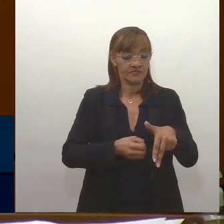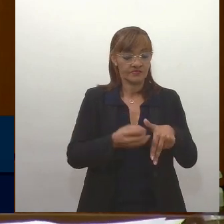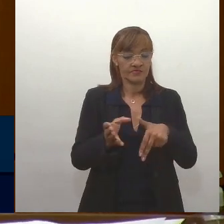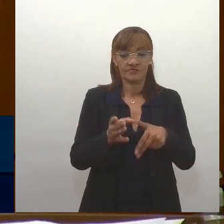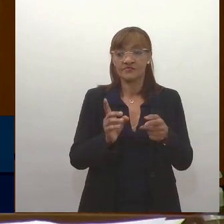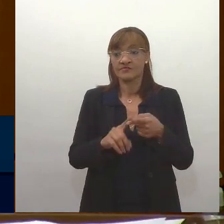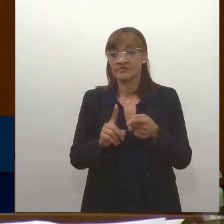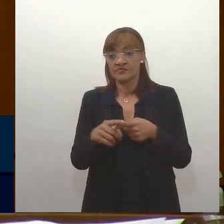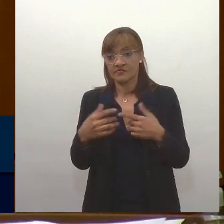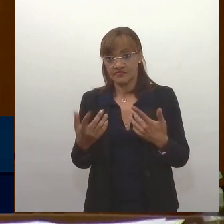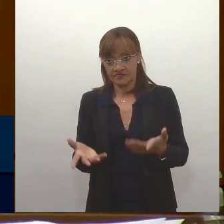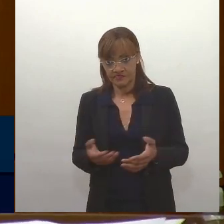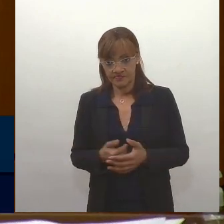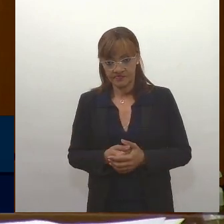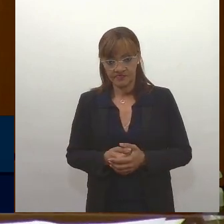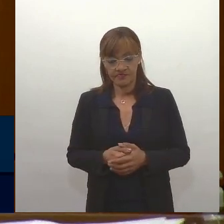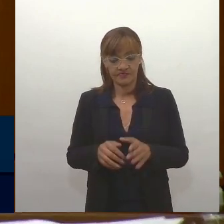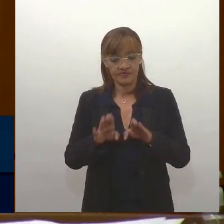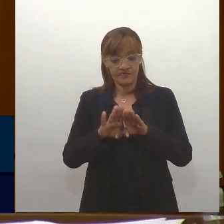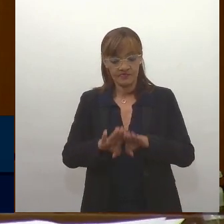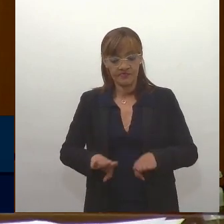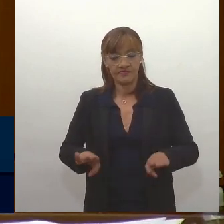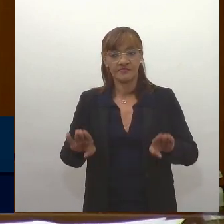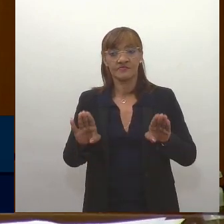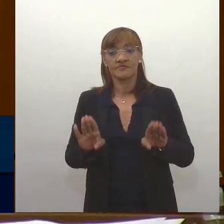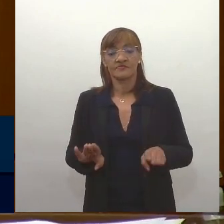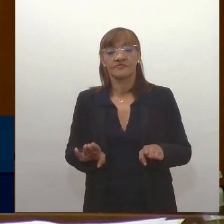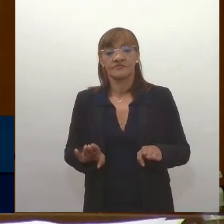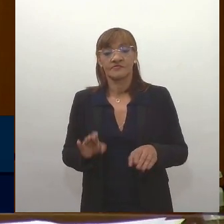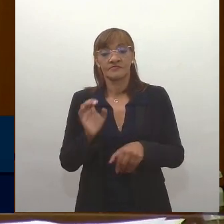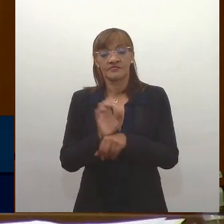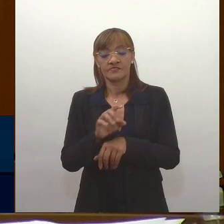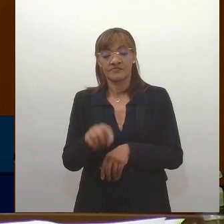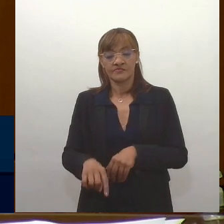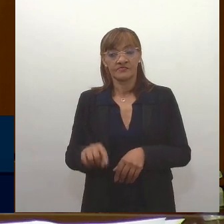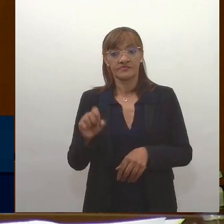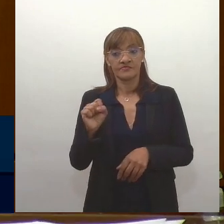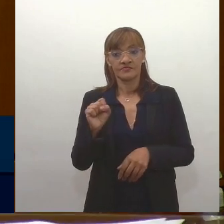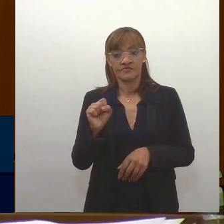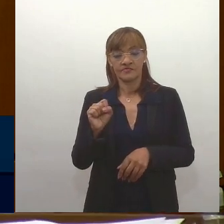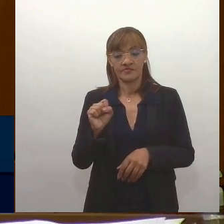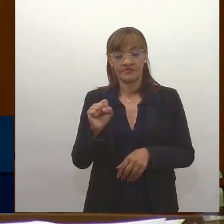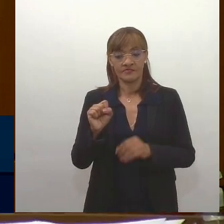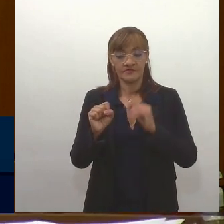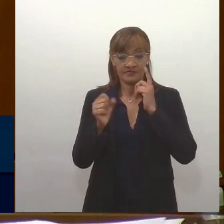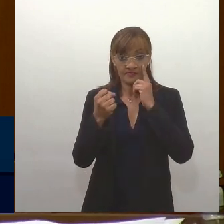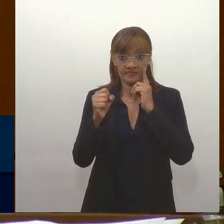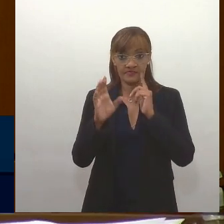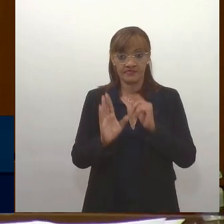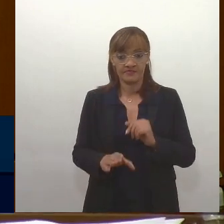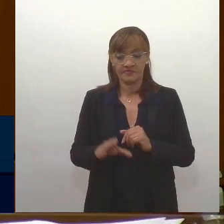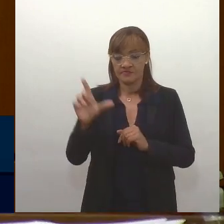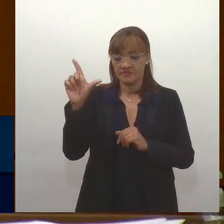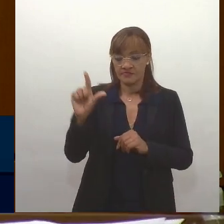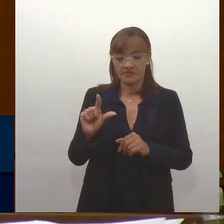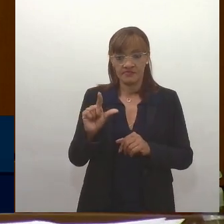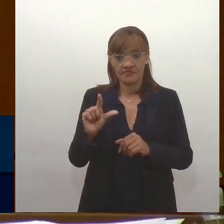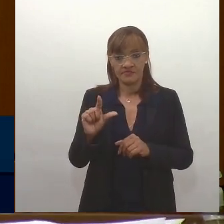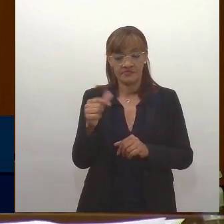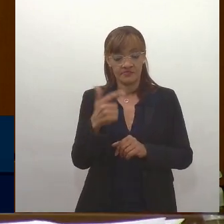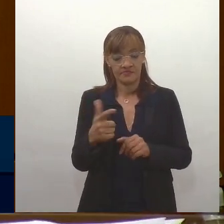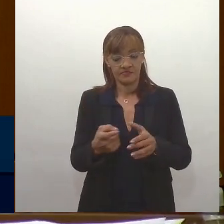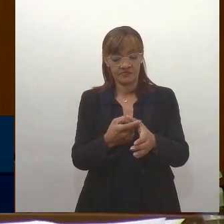espaço mantém seu baixo o estado mantém o seu baixo endividamento na da solidez fiscal e do